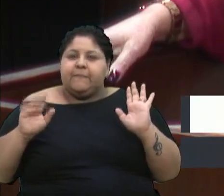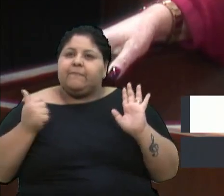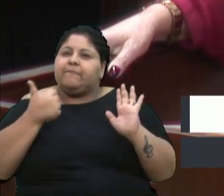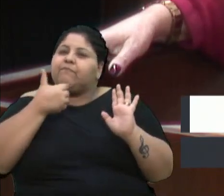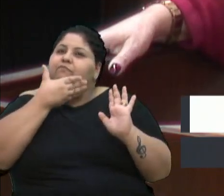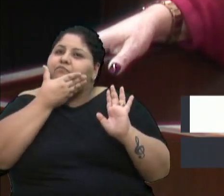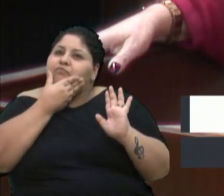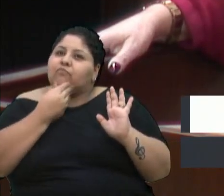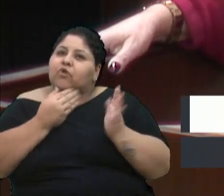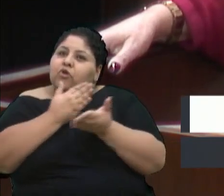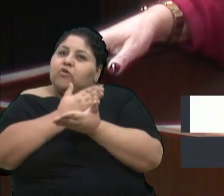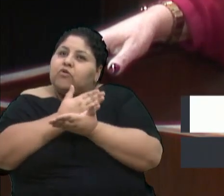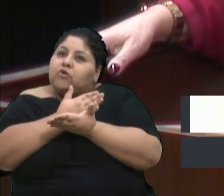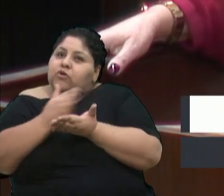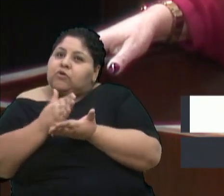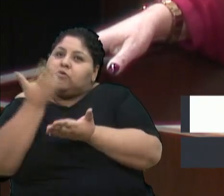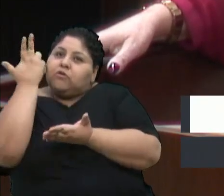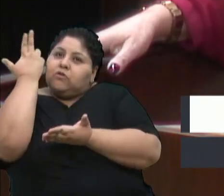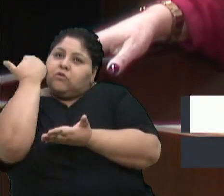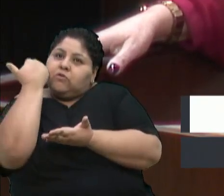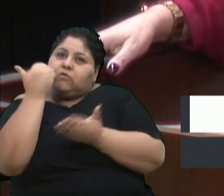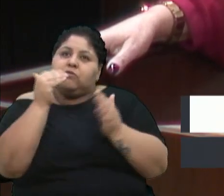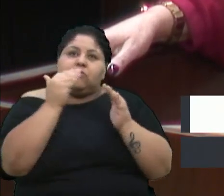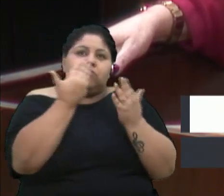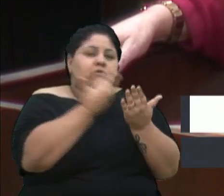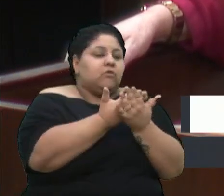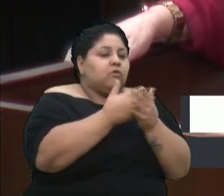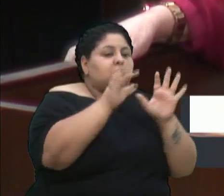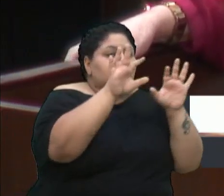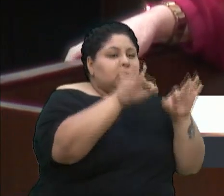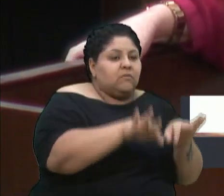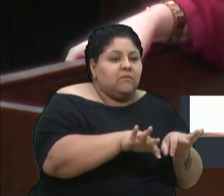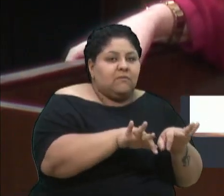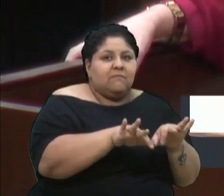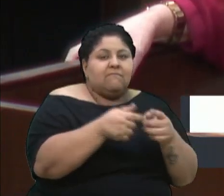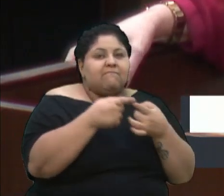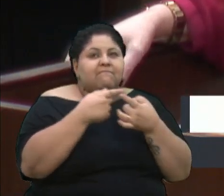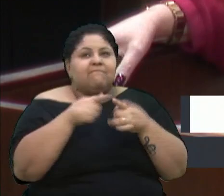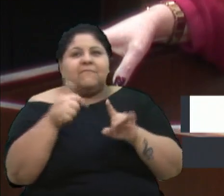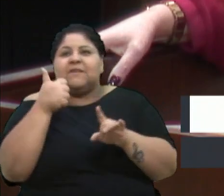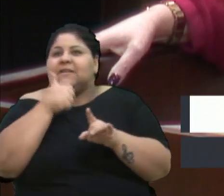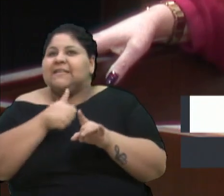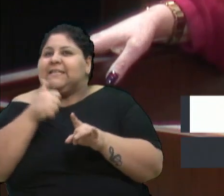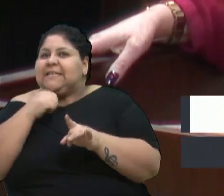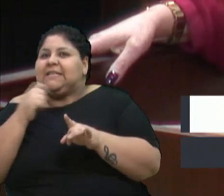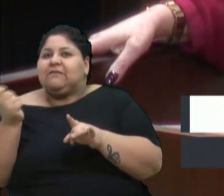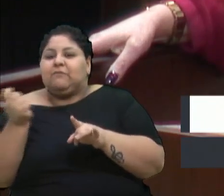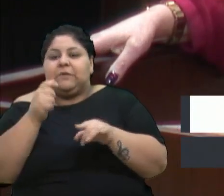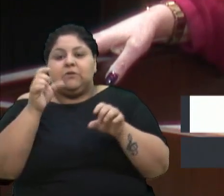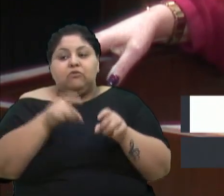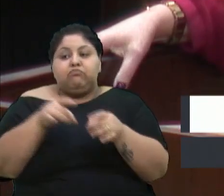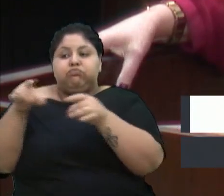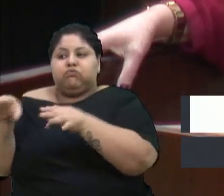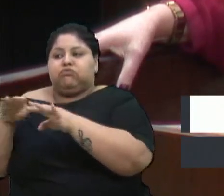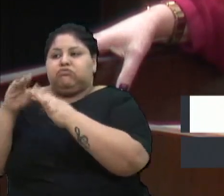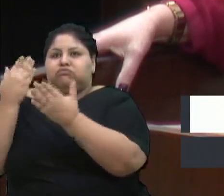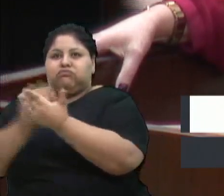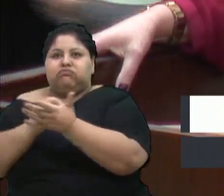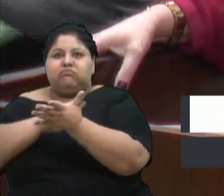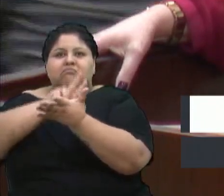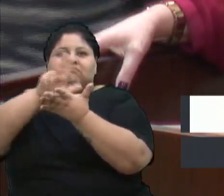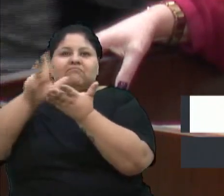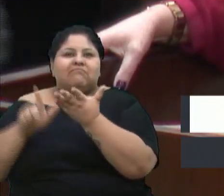continuou normalmente na escola, terminou, e ela precisou abandonar a escola por uma série de